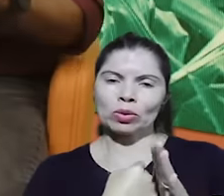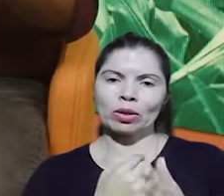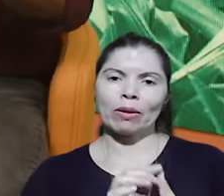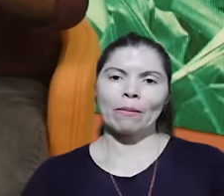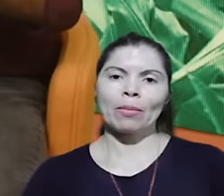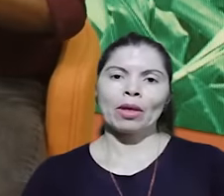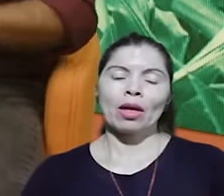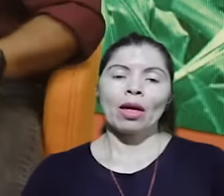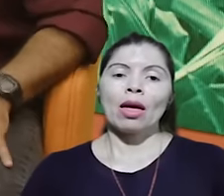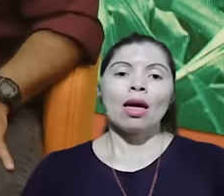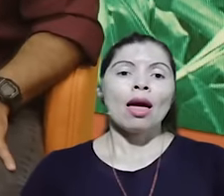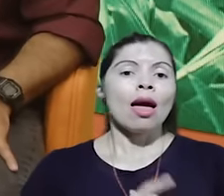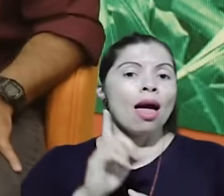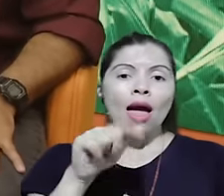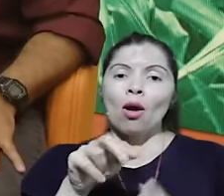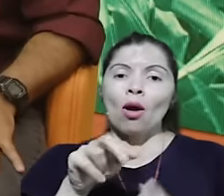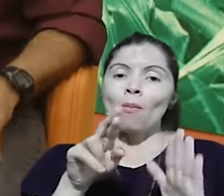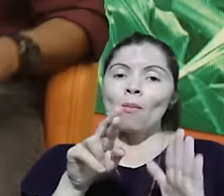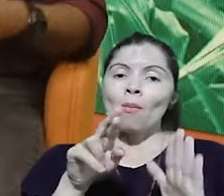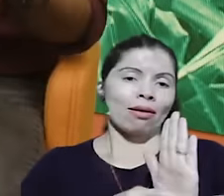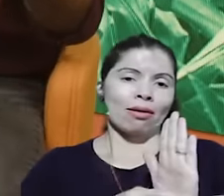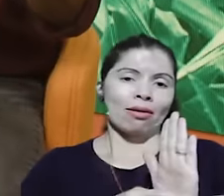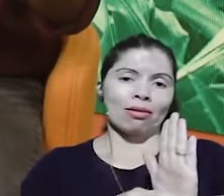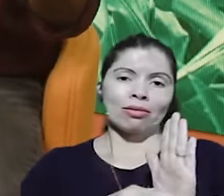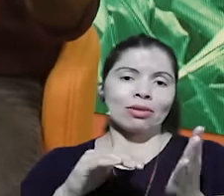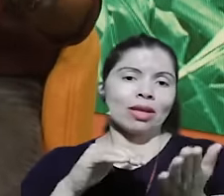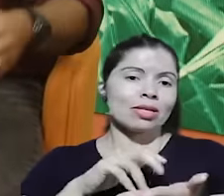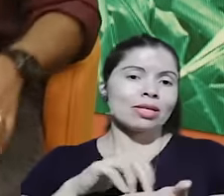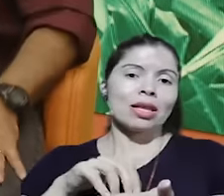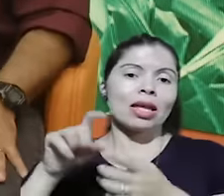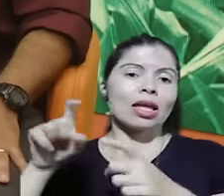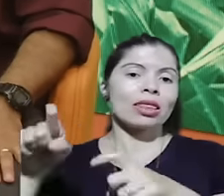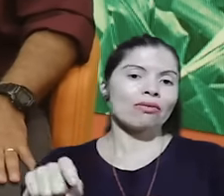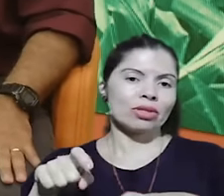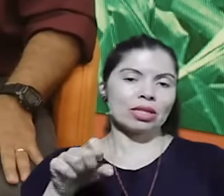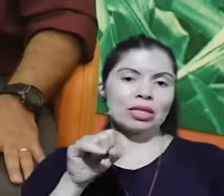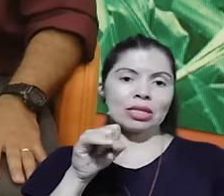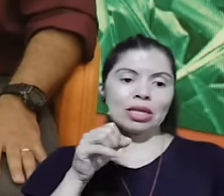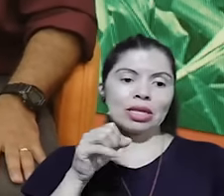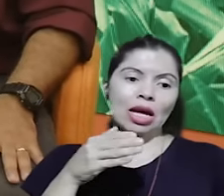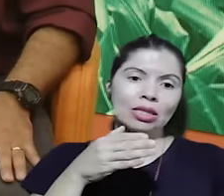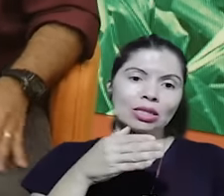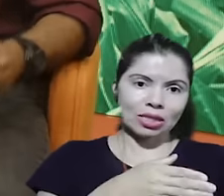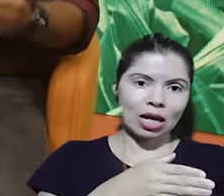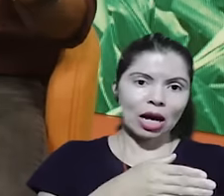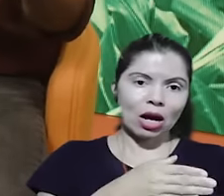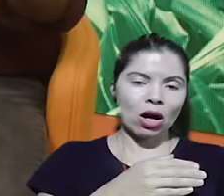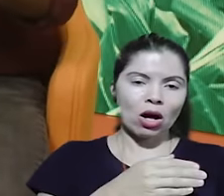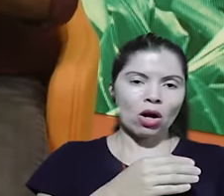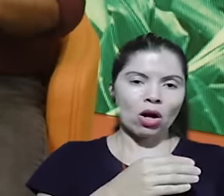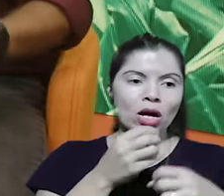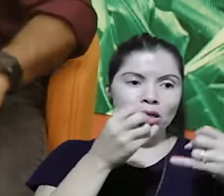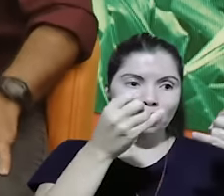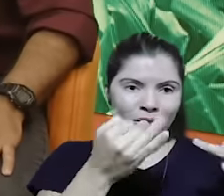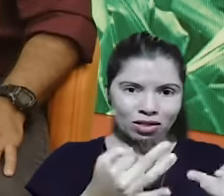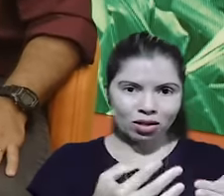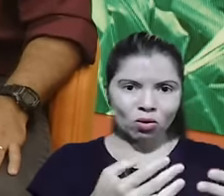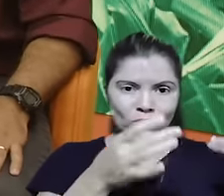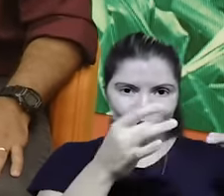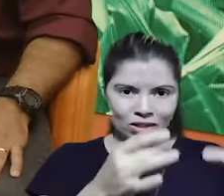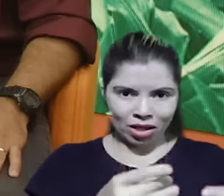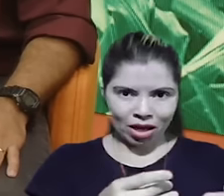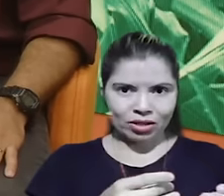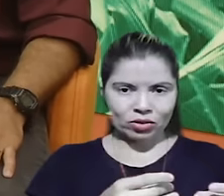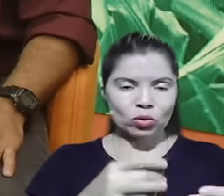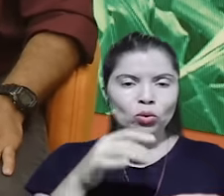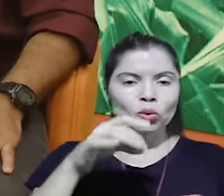é própria regra da Secretaria da Fazenda se a gente acessar o manual de orientação do contribuinte a gente vai perceber lá nas dentro das